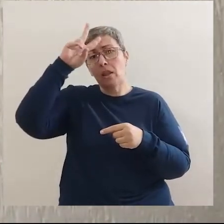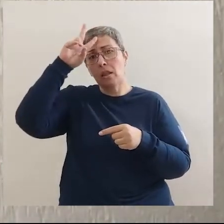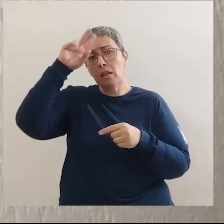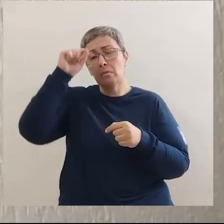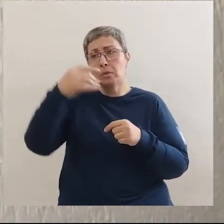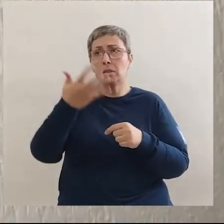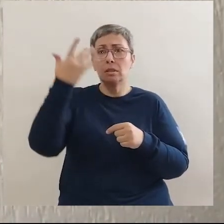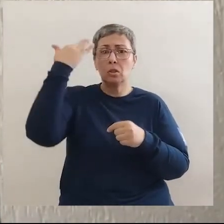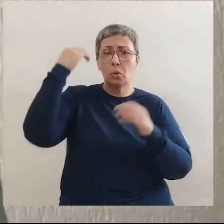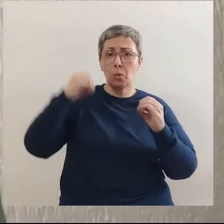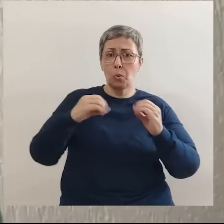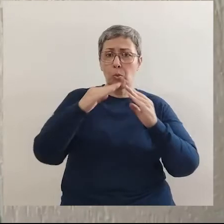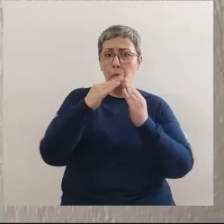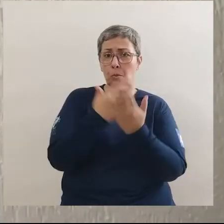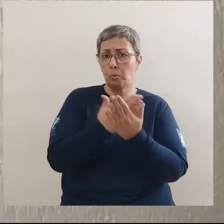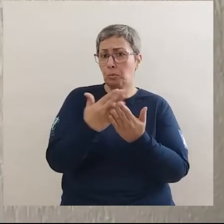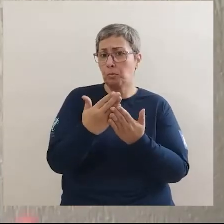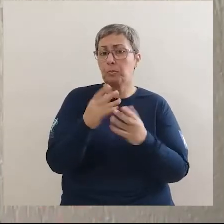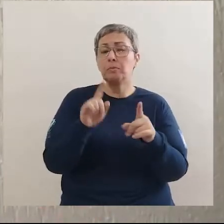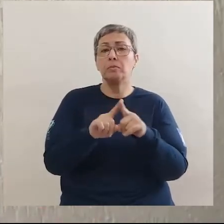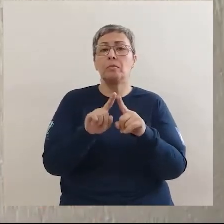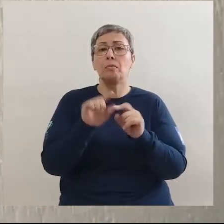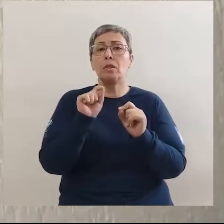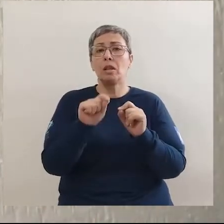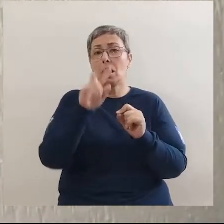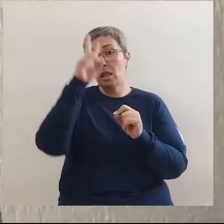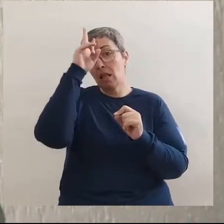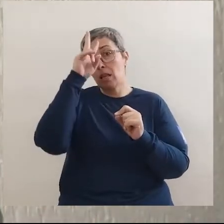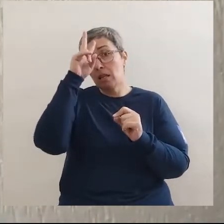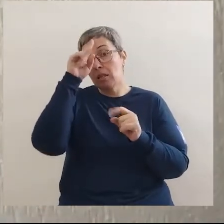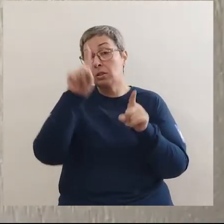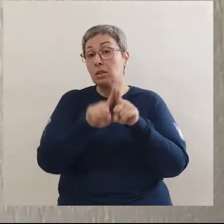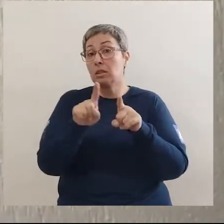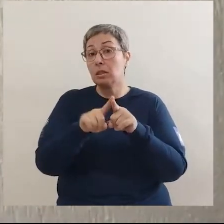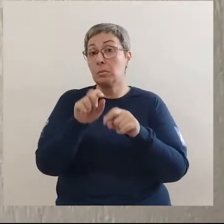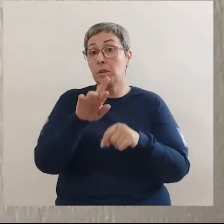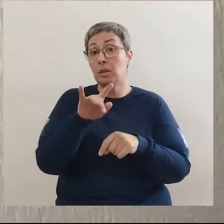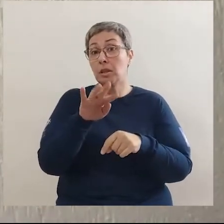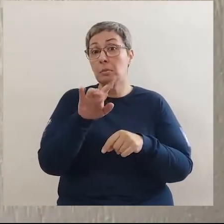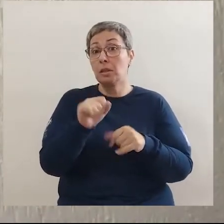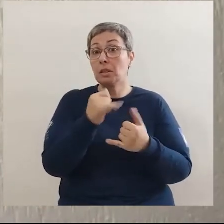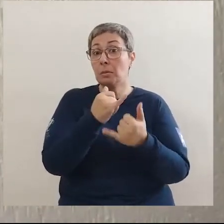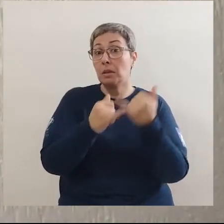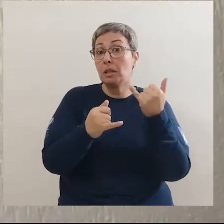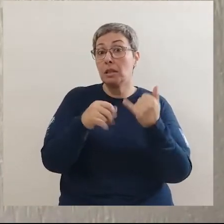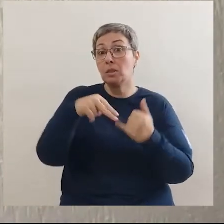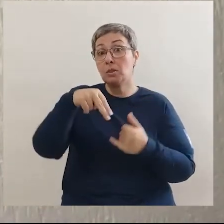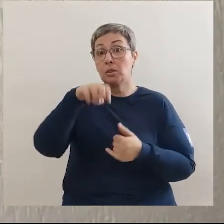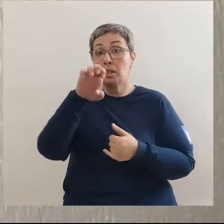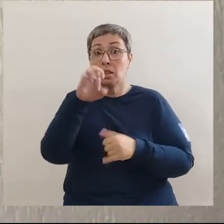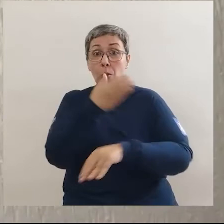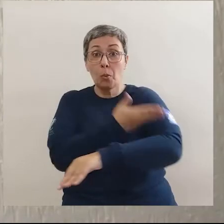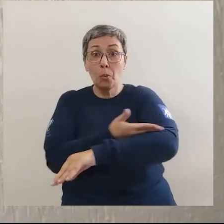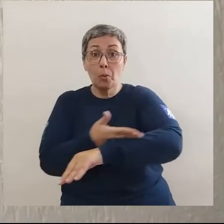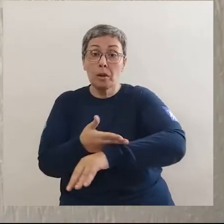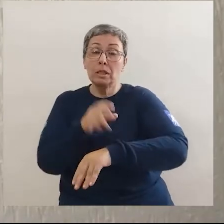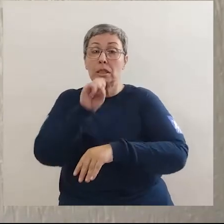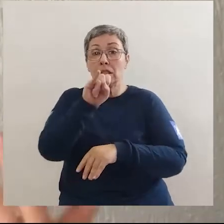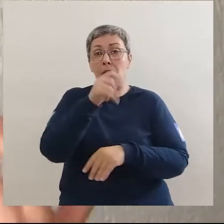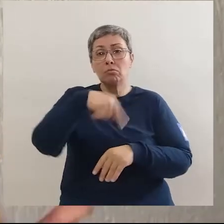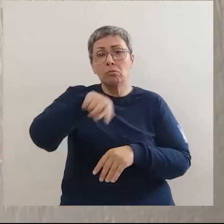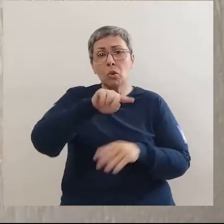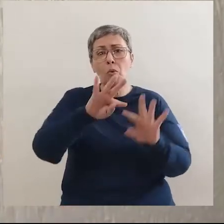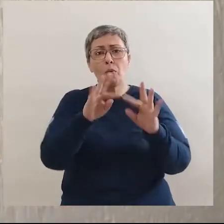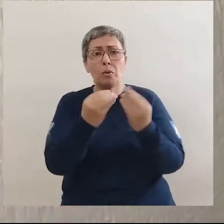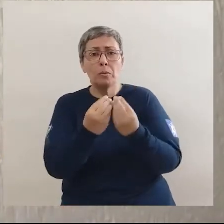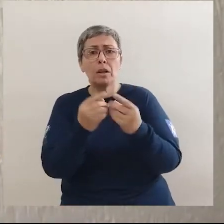nosso programa de hoje. Bom, lembra também que eu falei que o repente é comum no Nordeste? Então, se você ou a sua família, né, são